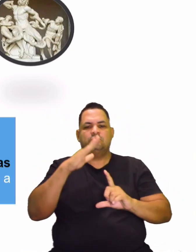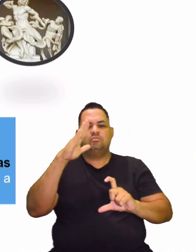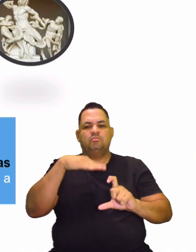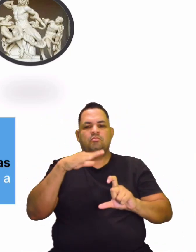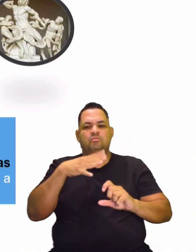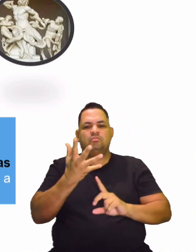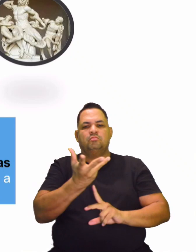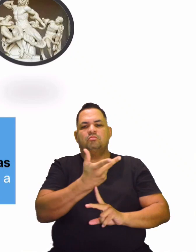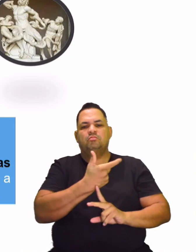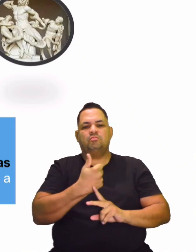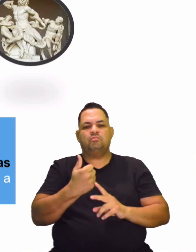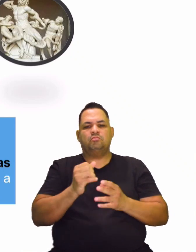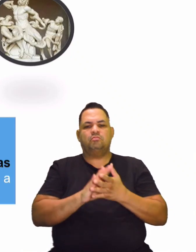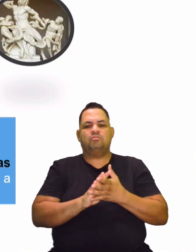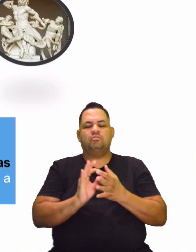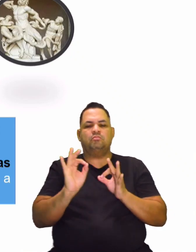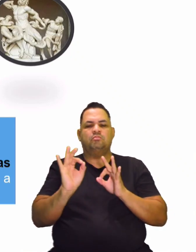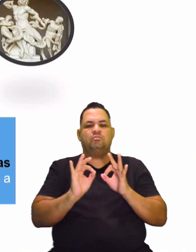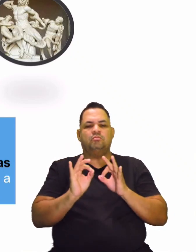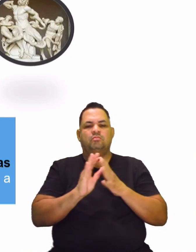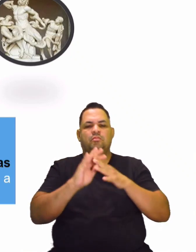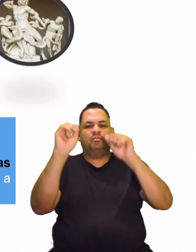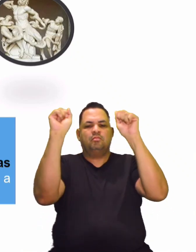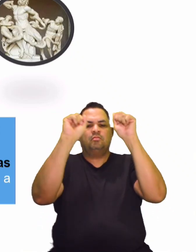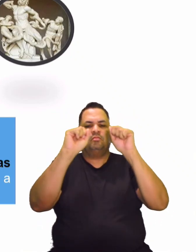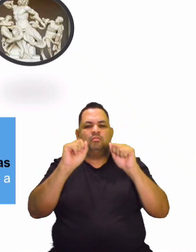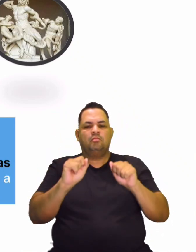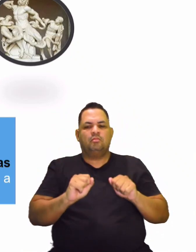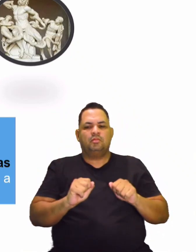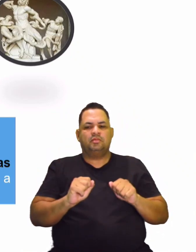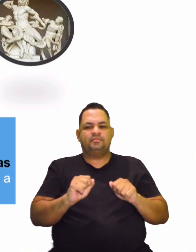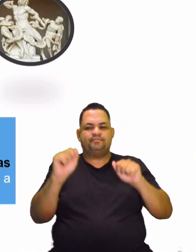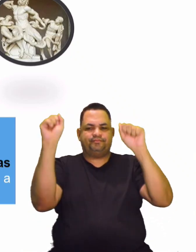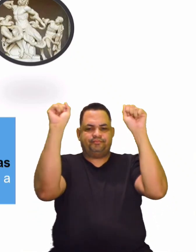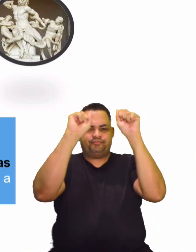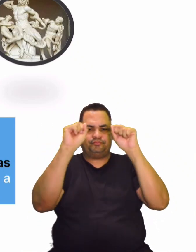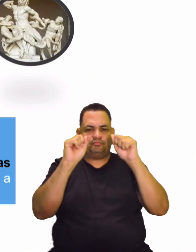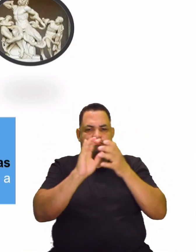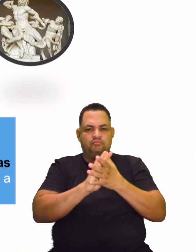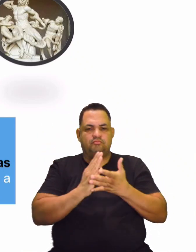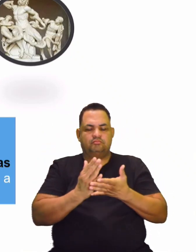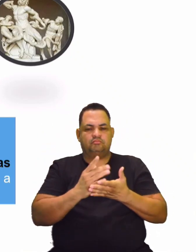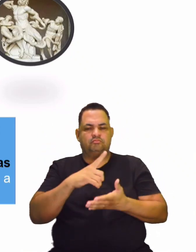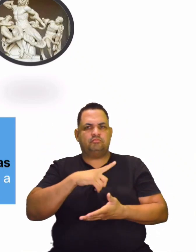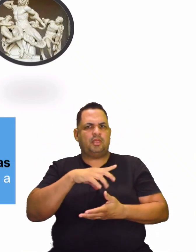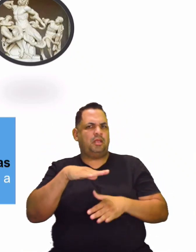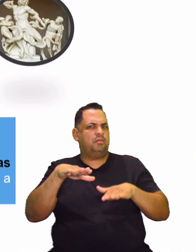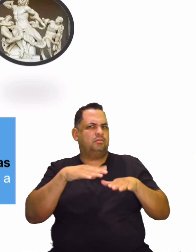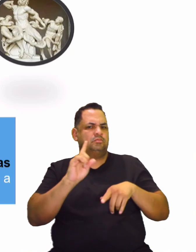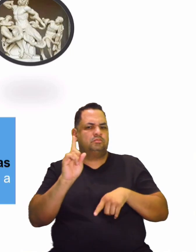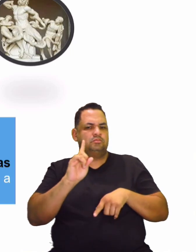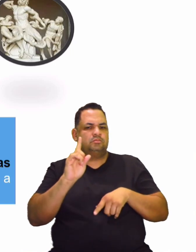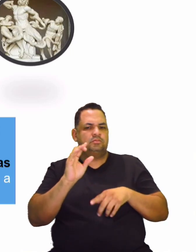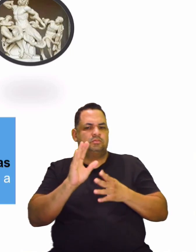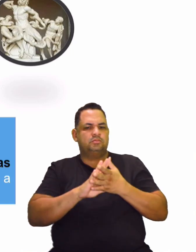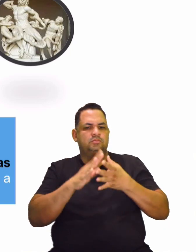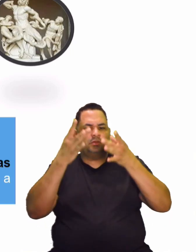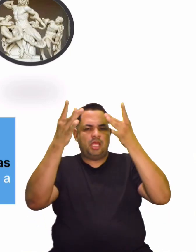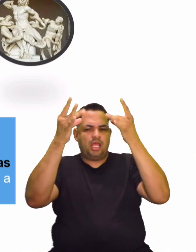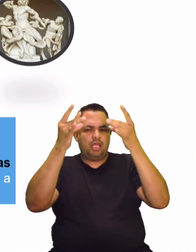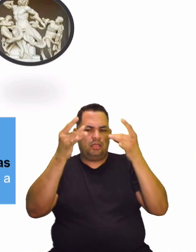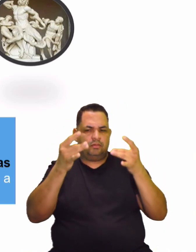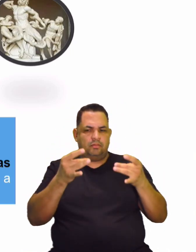de que forma, professora? As esculturas faziam movimento? Não. São essas expressões aí que podemos